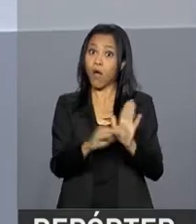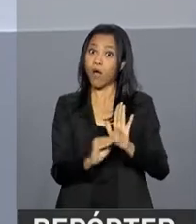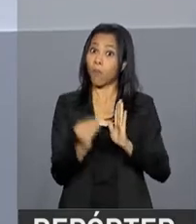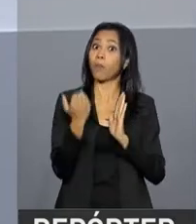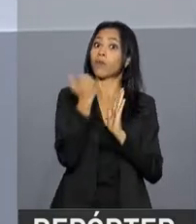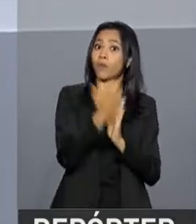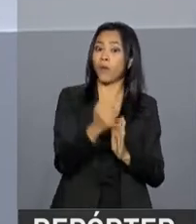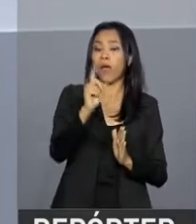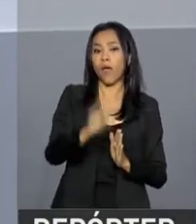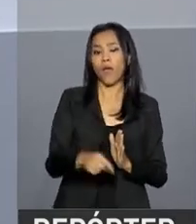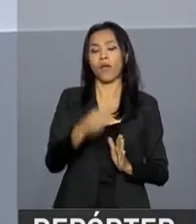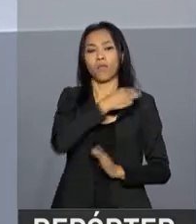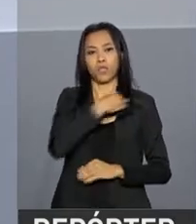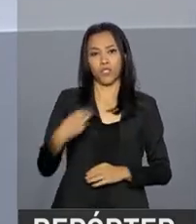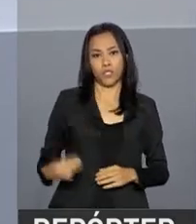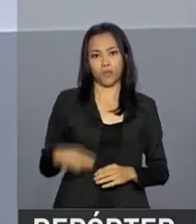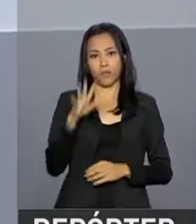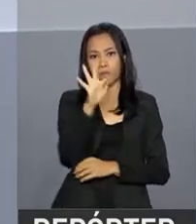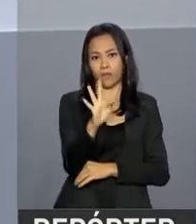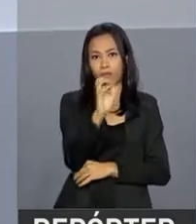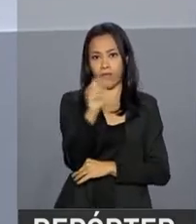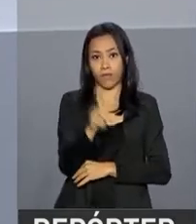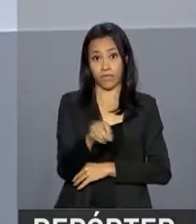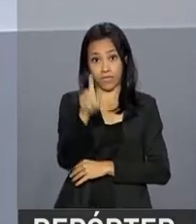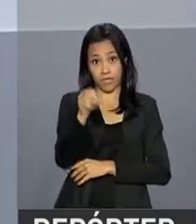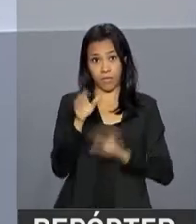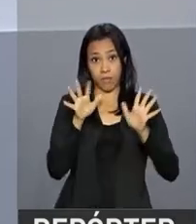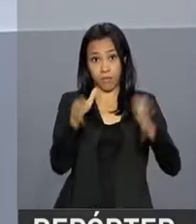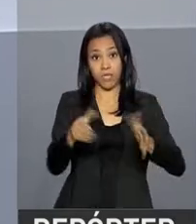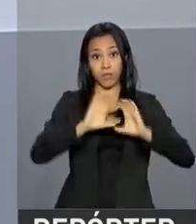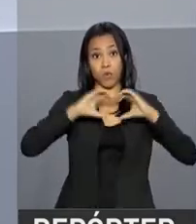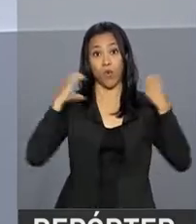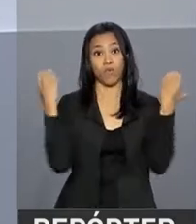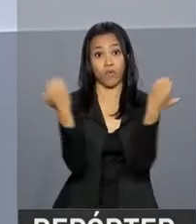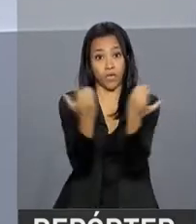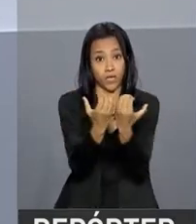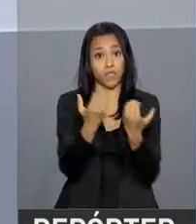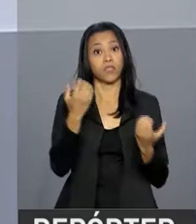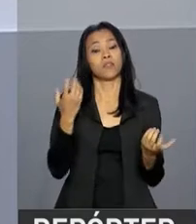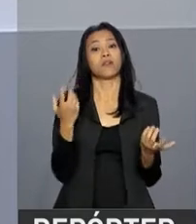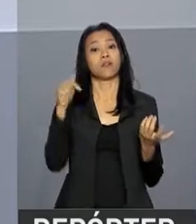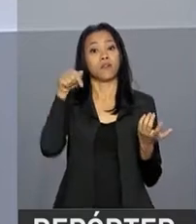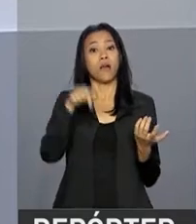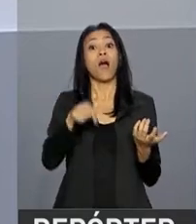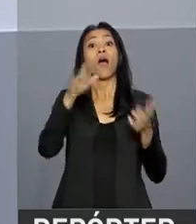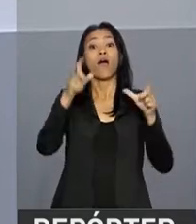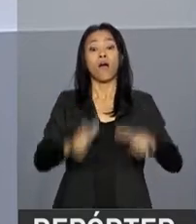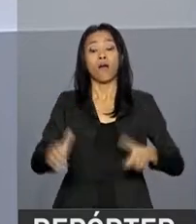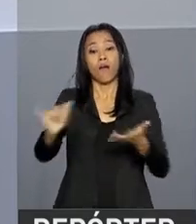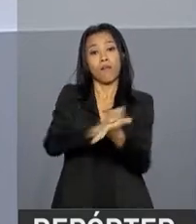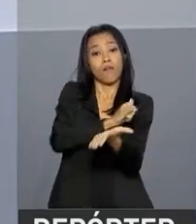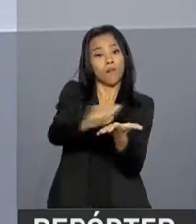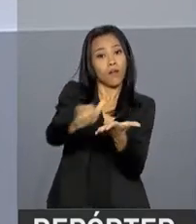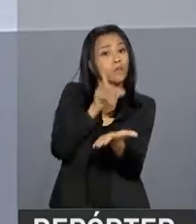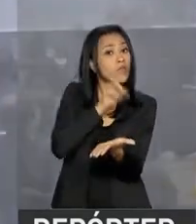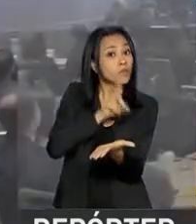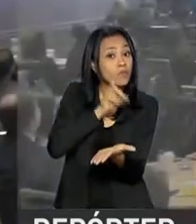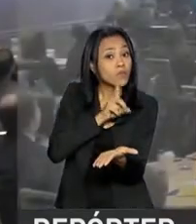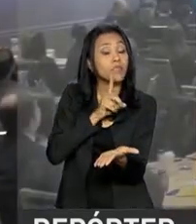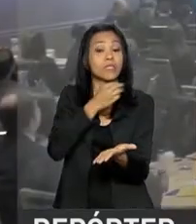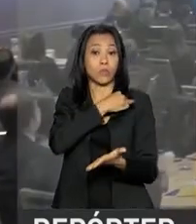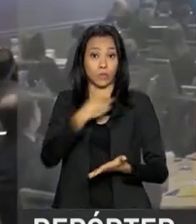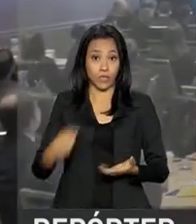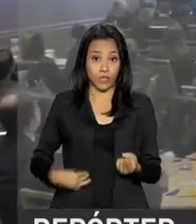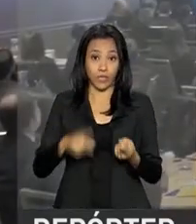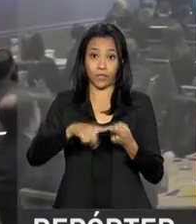henrique meirelles que participa da conferência oportunidades de investir ventos no brasil em nova york além de meirelles e os ministros